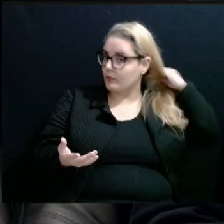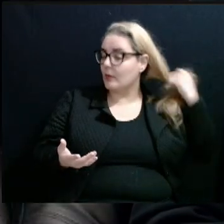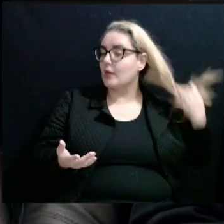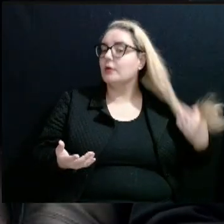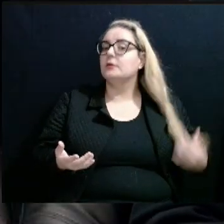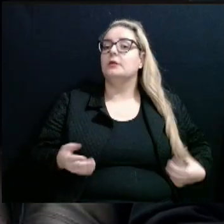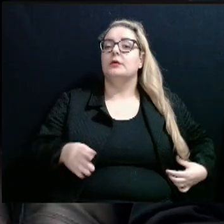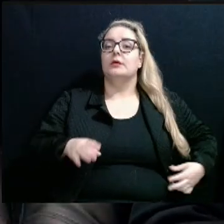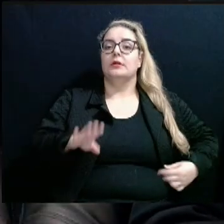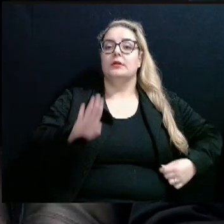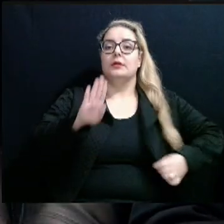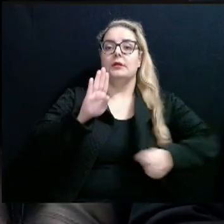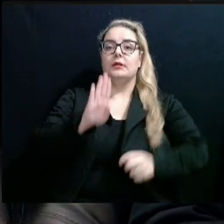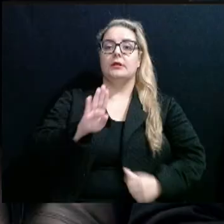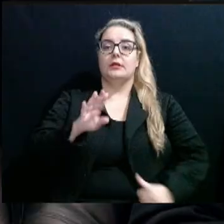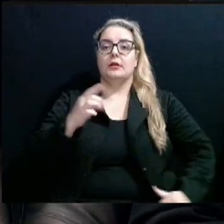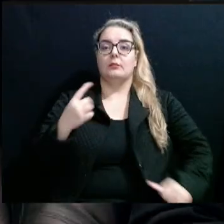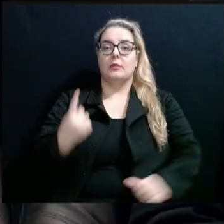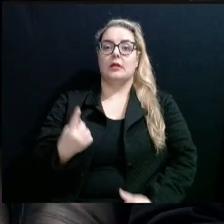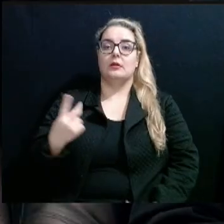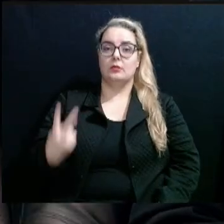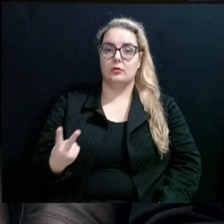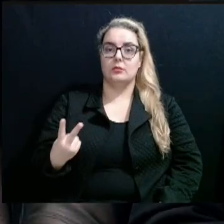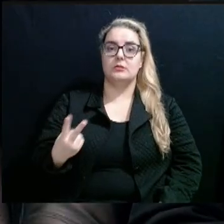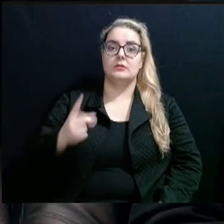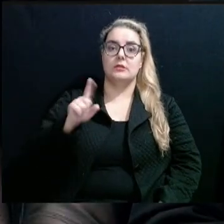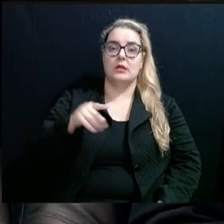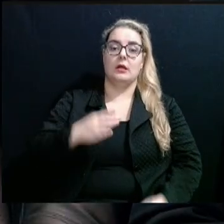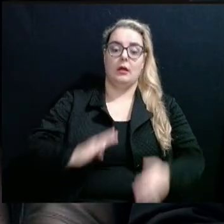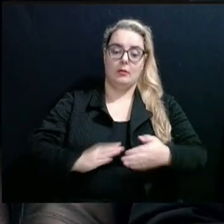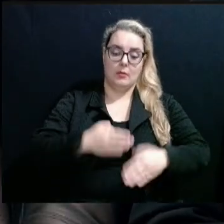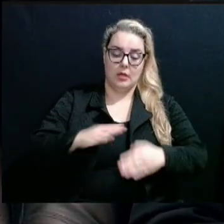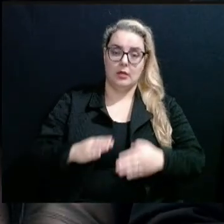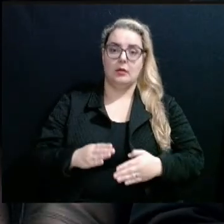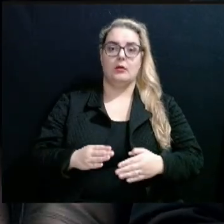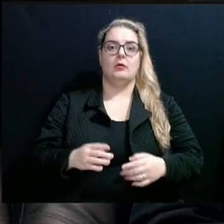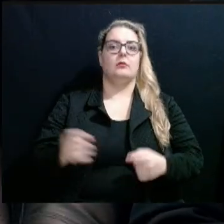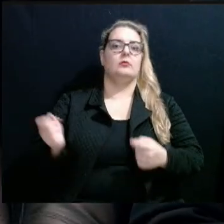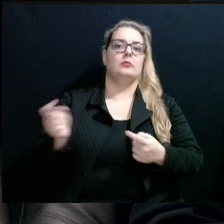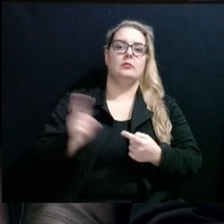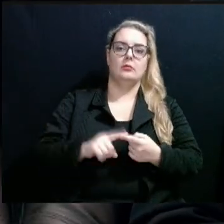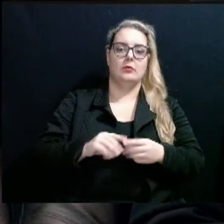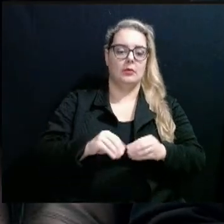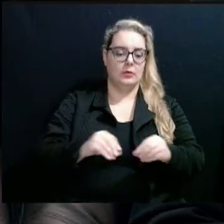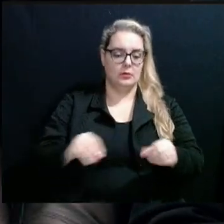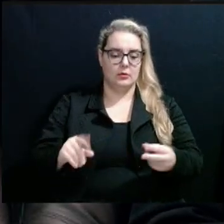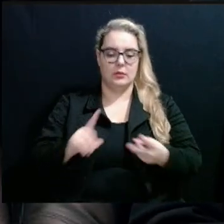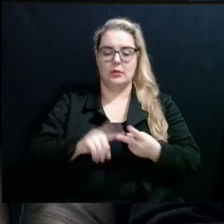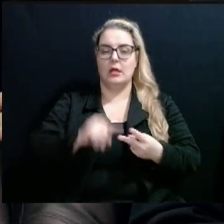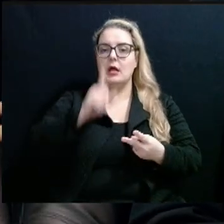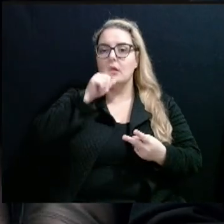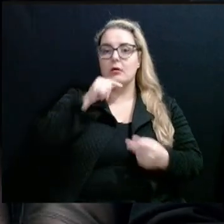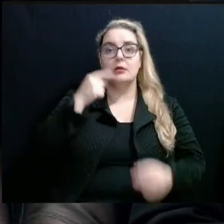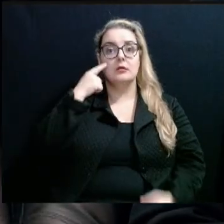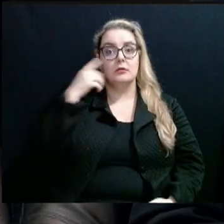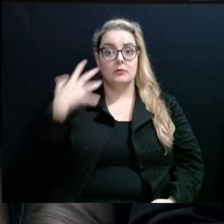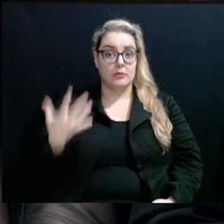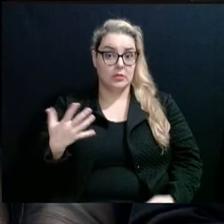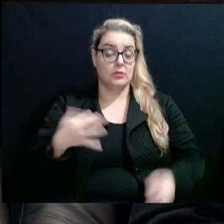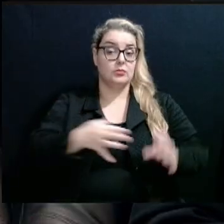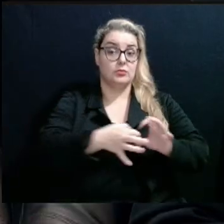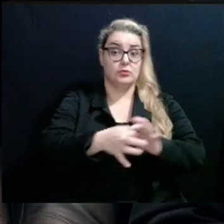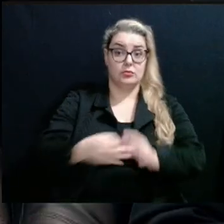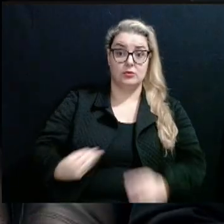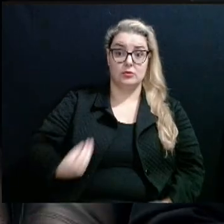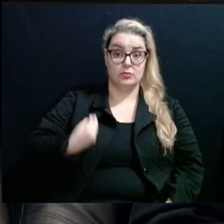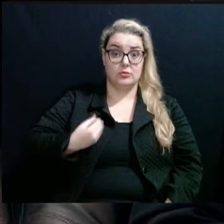fonte dela é bacteriana. Então, ela está presente no solo, na água. Então, se você pensa no ciclo da vida de uma vaca, por exemplo, que